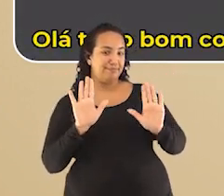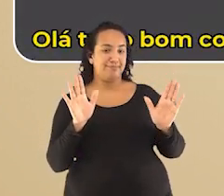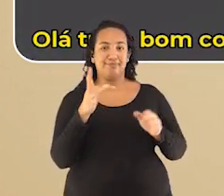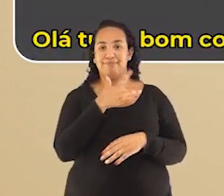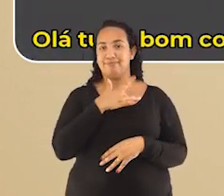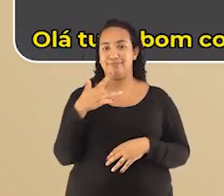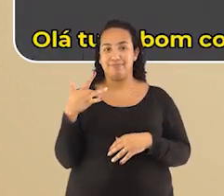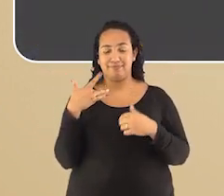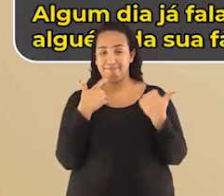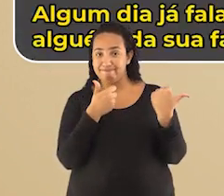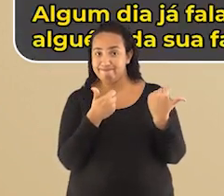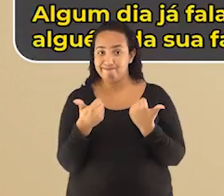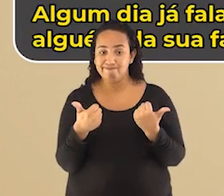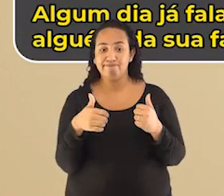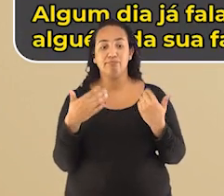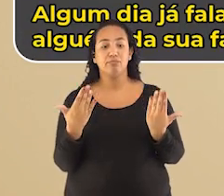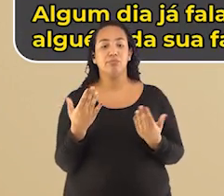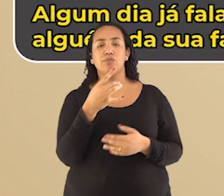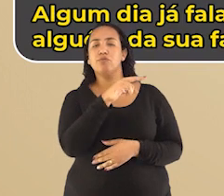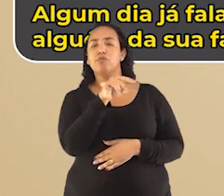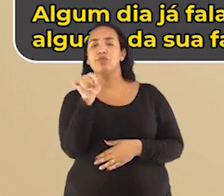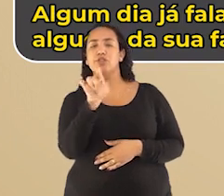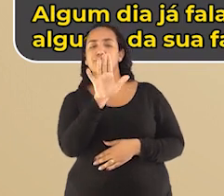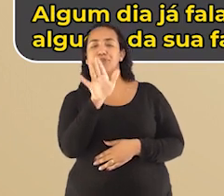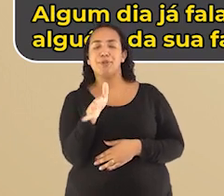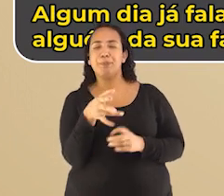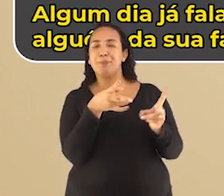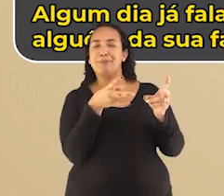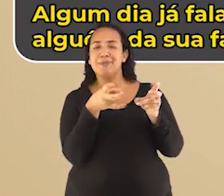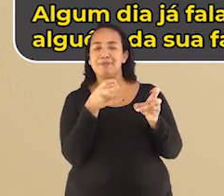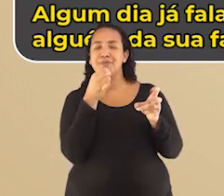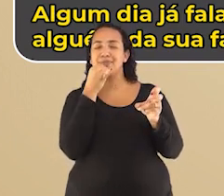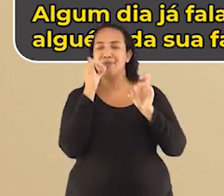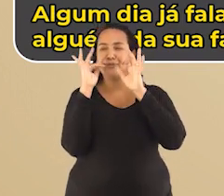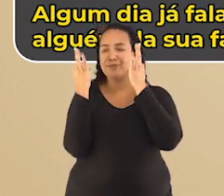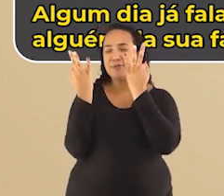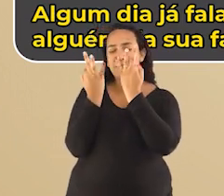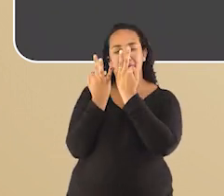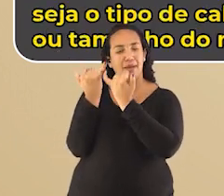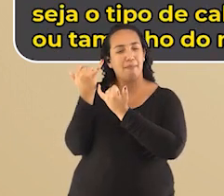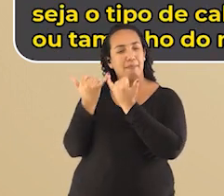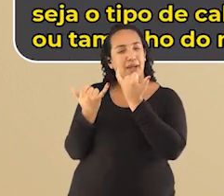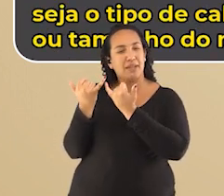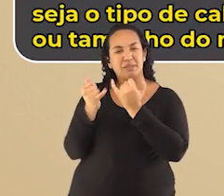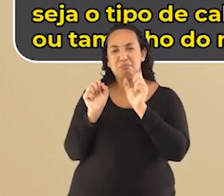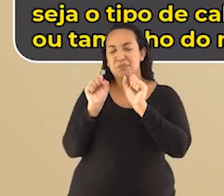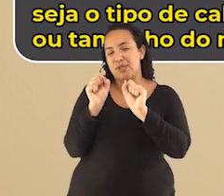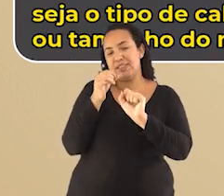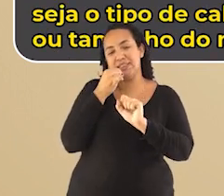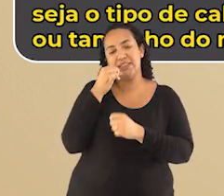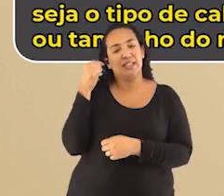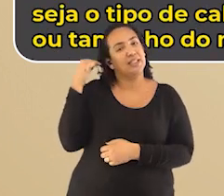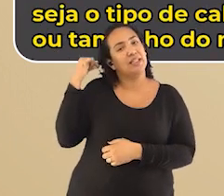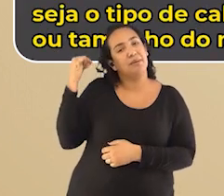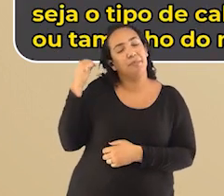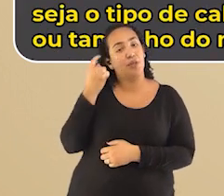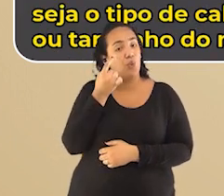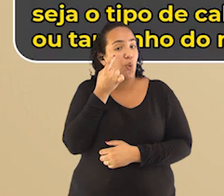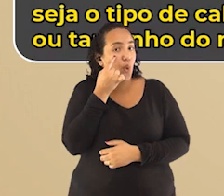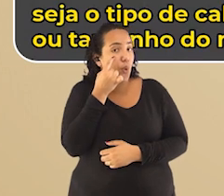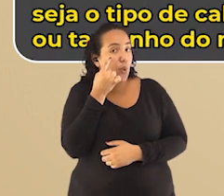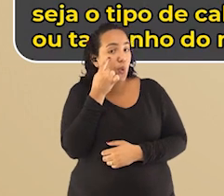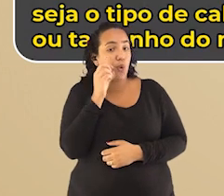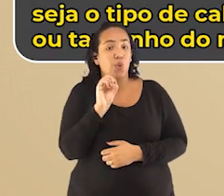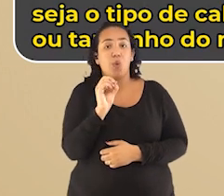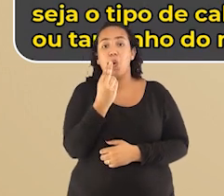Olá, tudo bom com você? Algum dia já falaram que você se parece com alguém da sua família? Seja o tipo de cabelo, cor